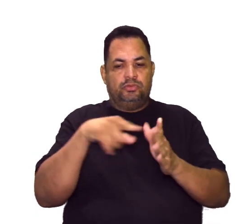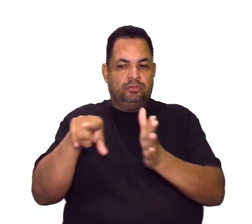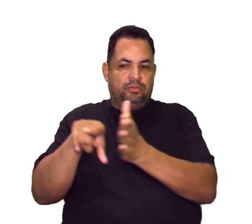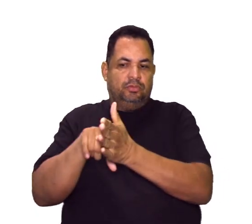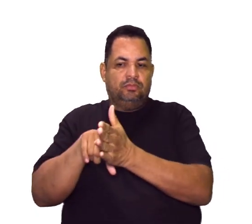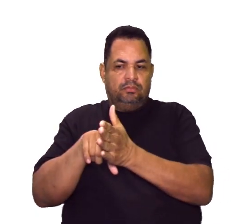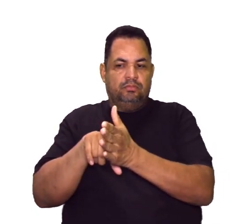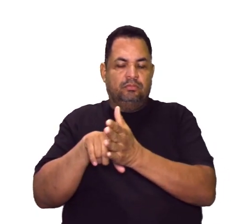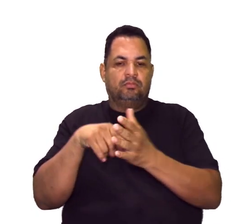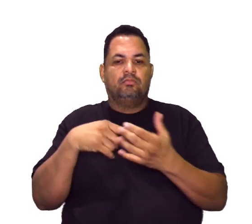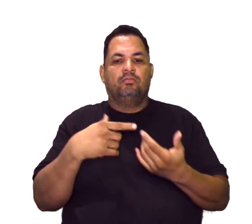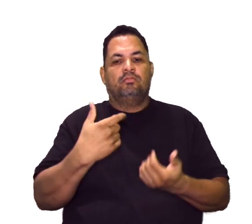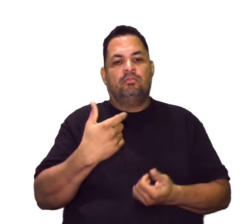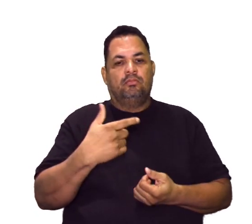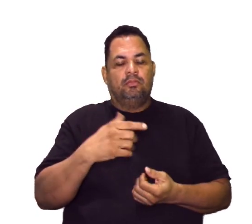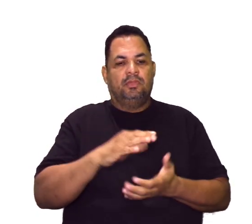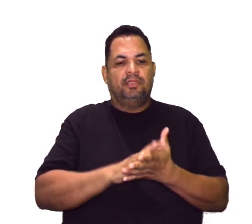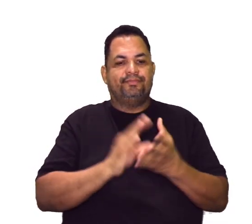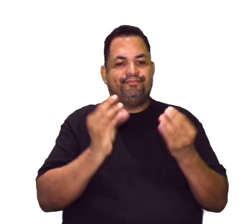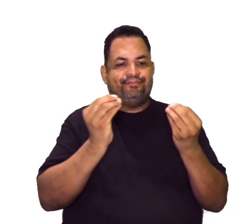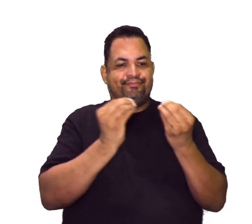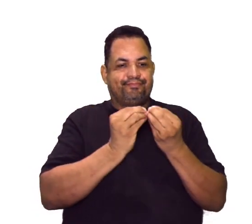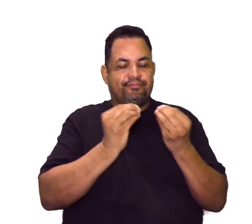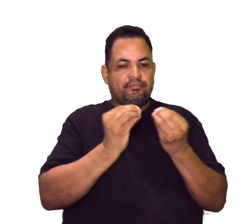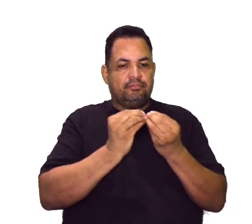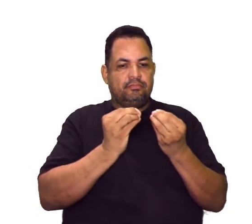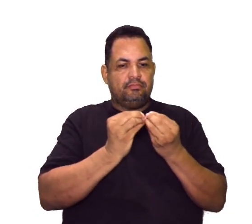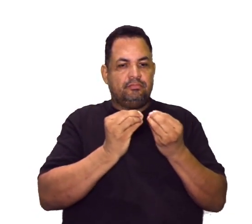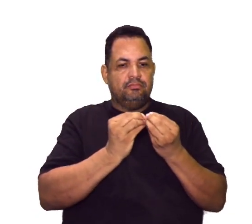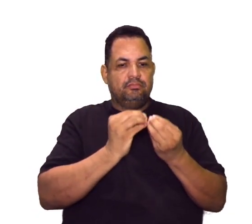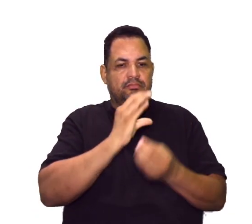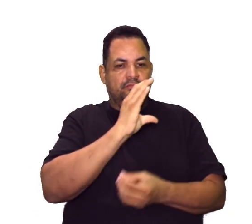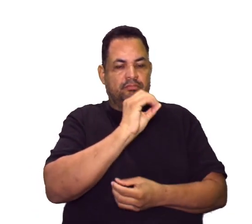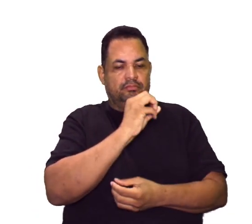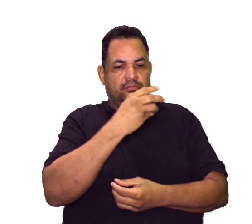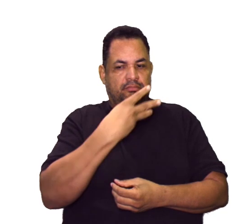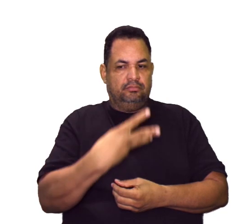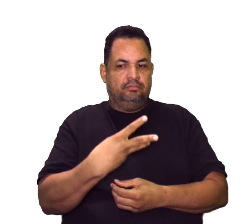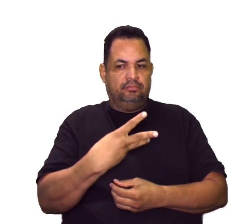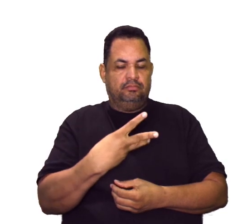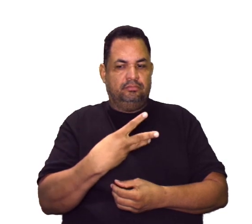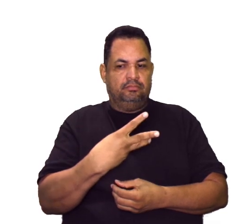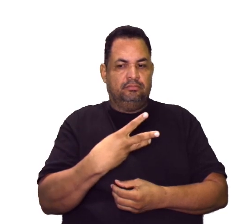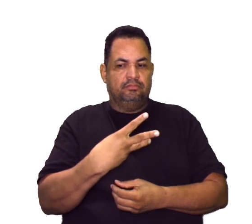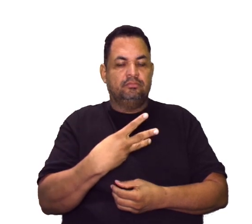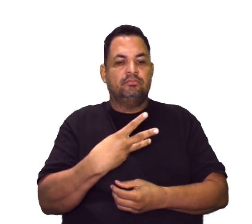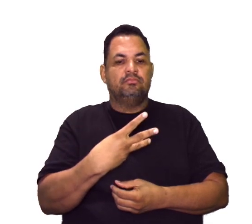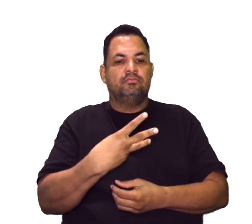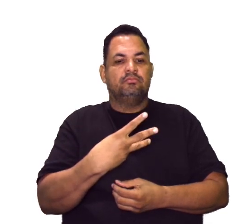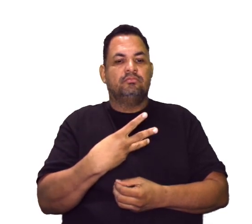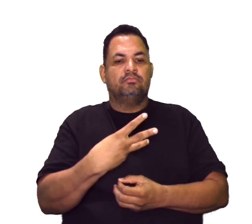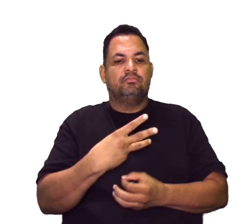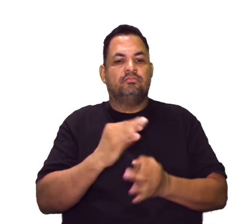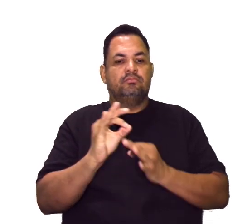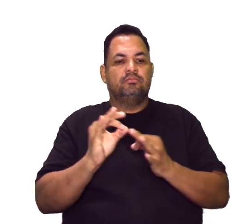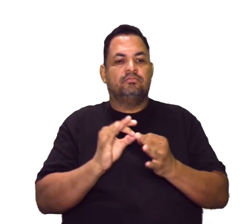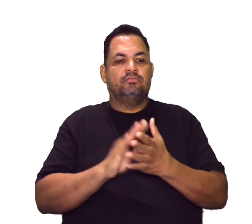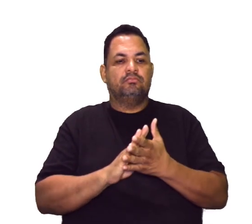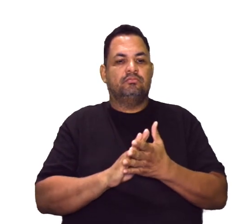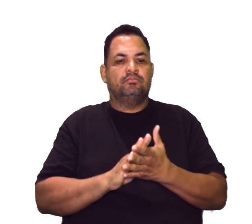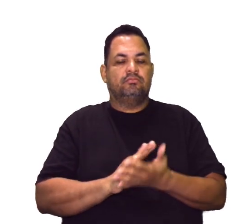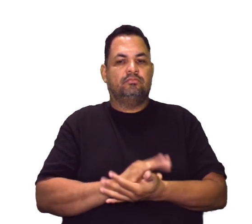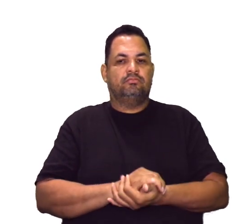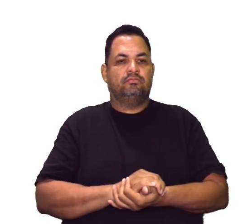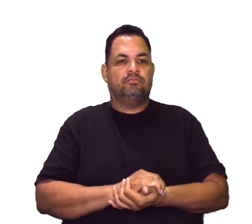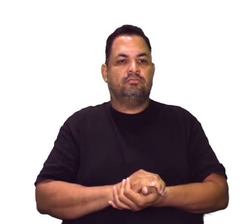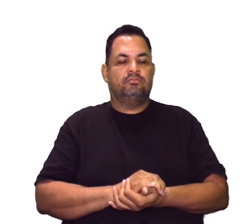polaridade. Então, a molécula de O3, ok? Então, aí nós temos as exceções,